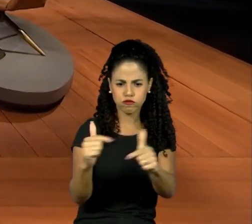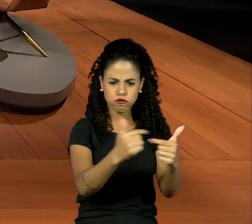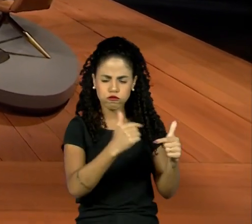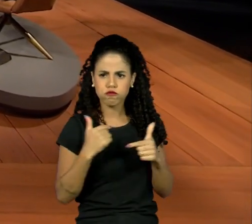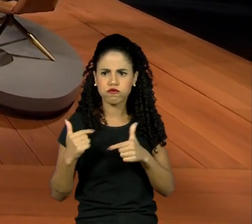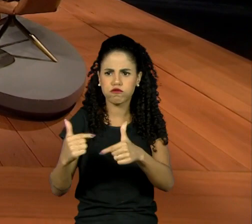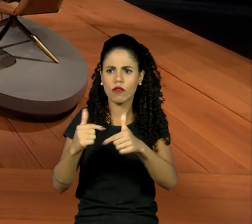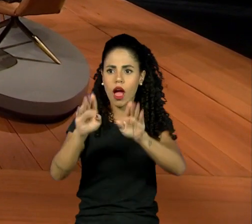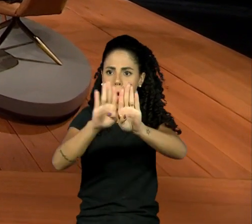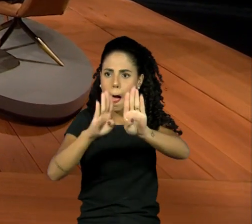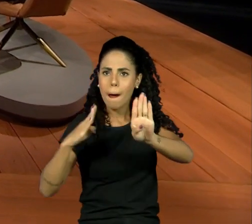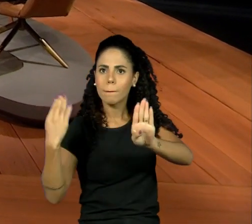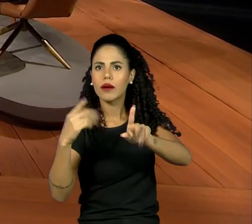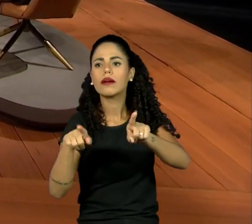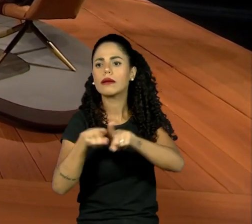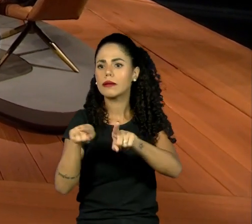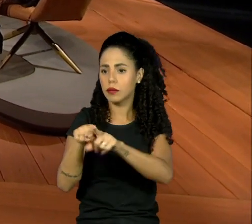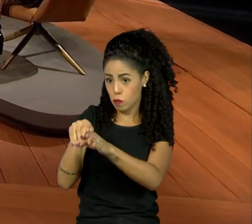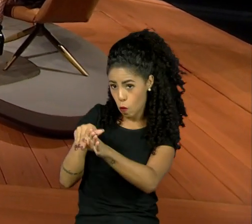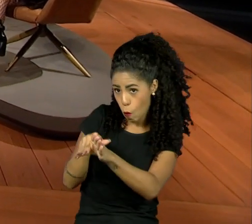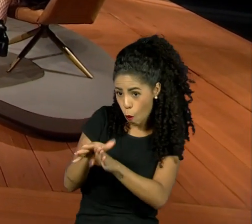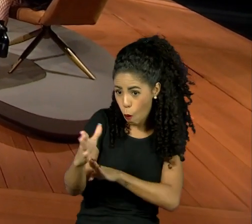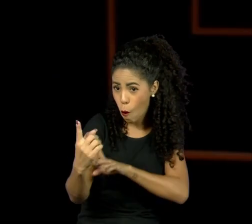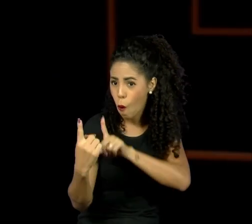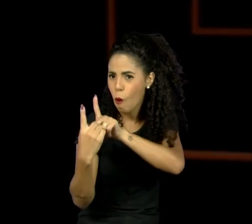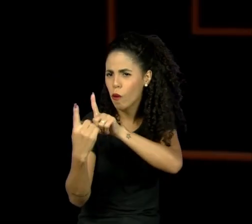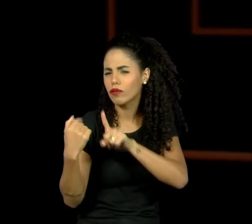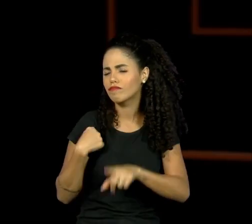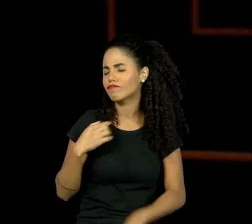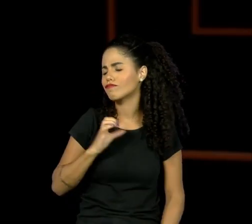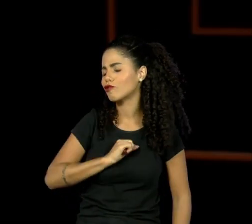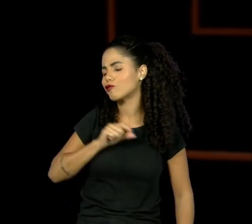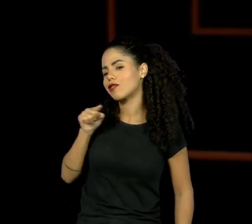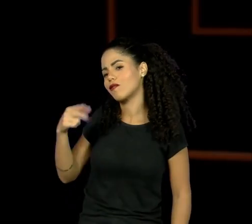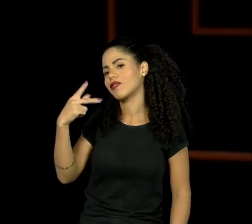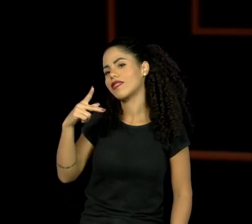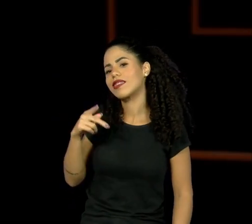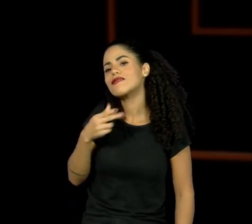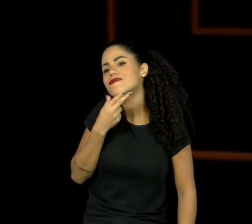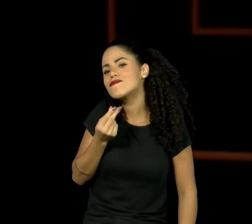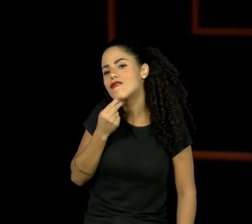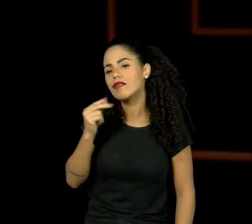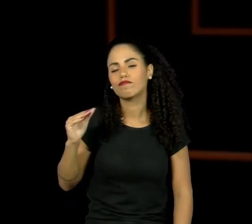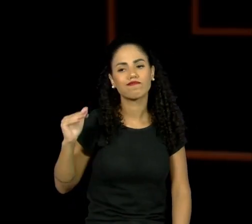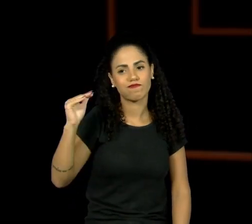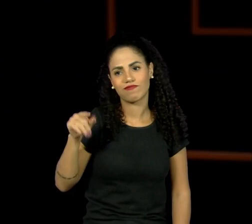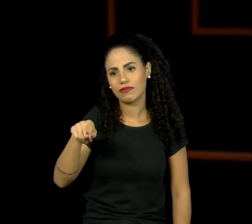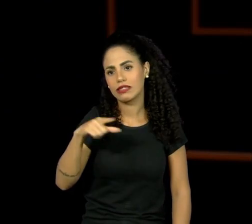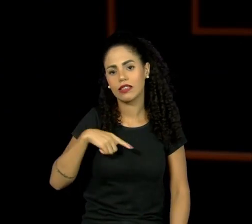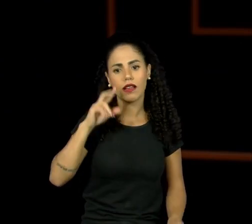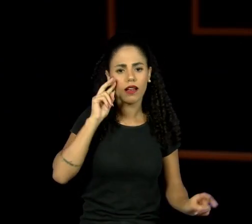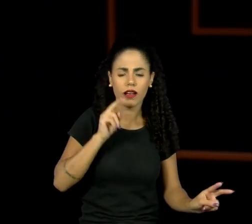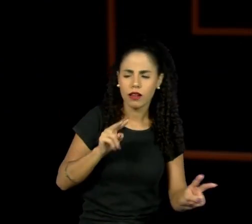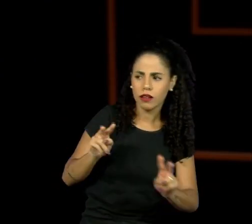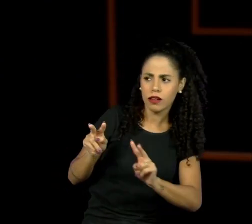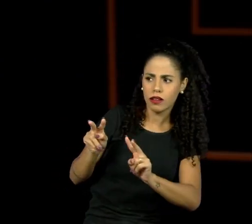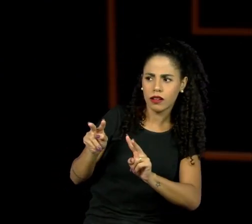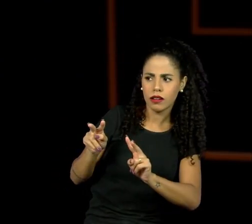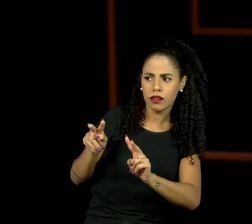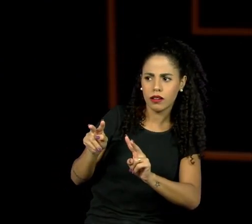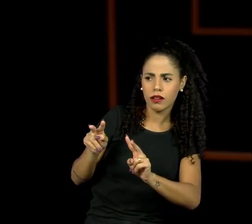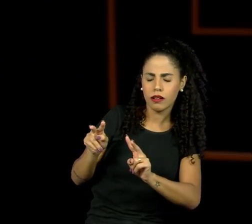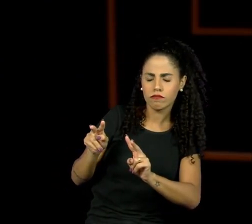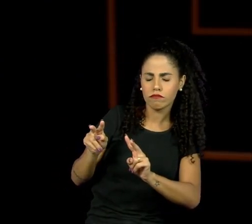e mais o mentor do papai, que era o Garcia, que eu amava, me conhecia de pequenininha, que era o mais velho, todos me olhando assim. Quando